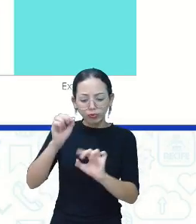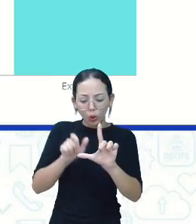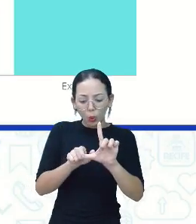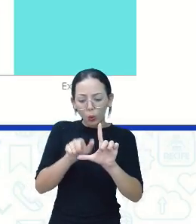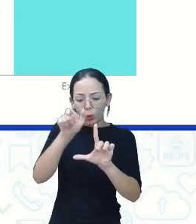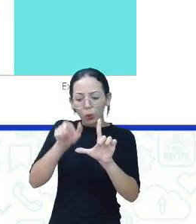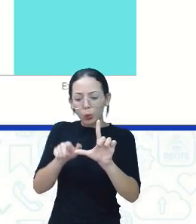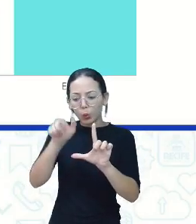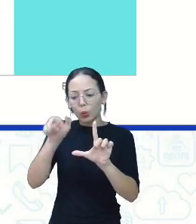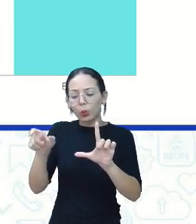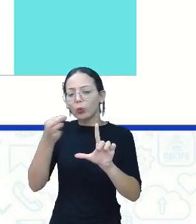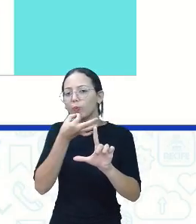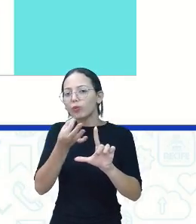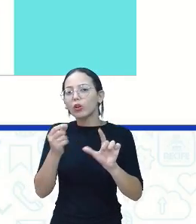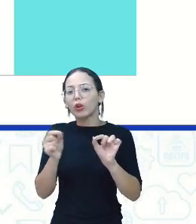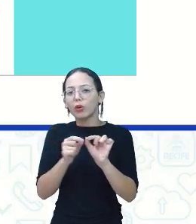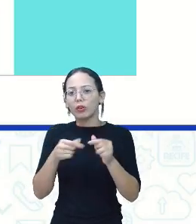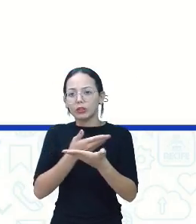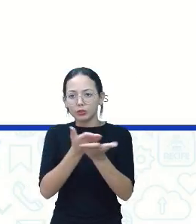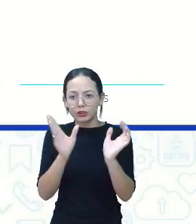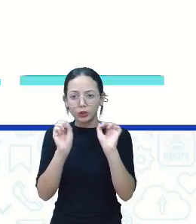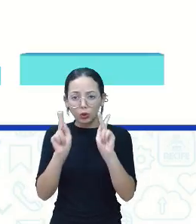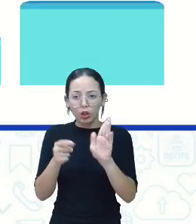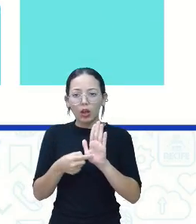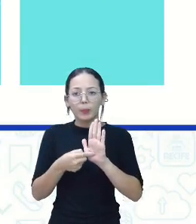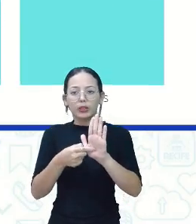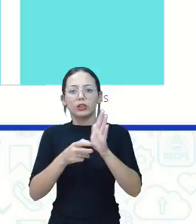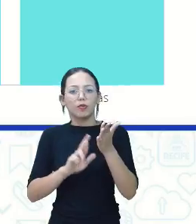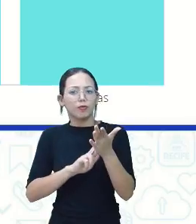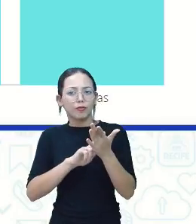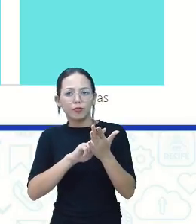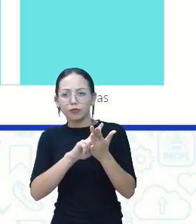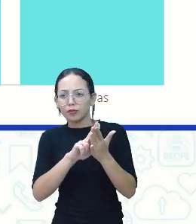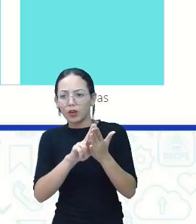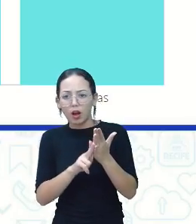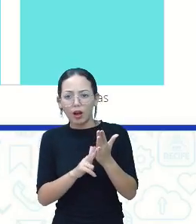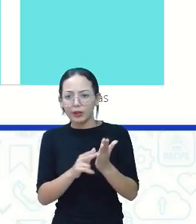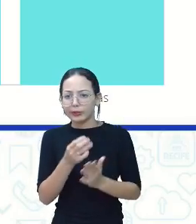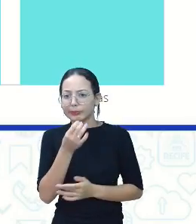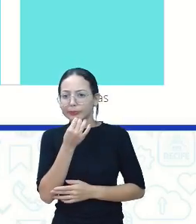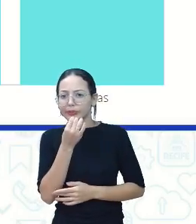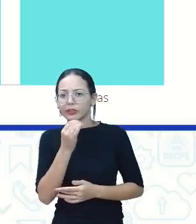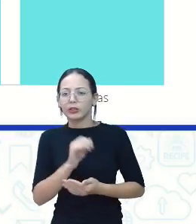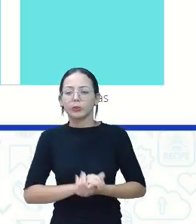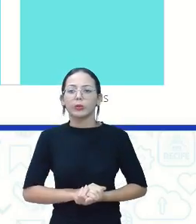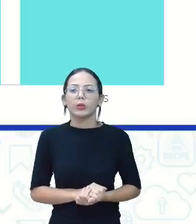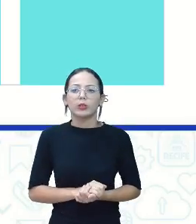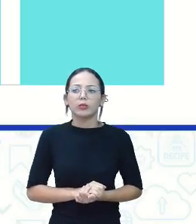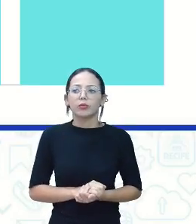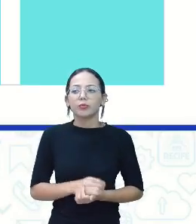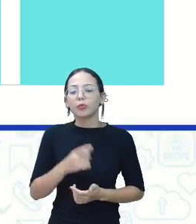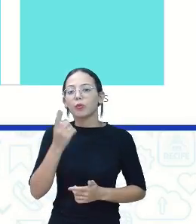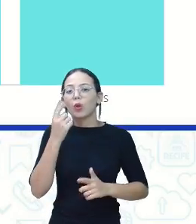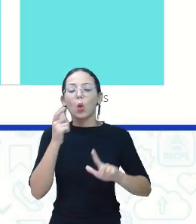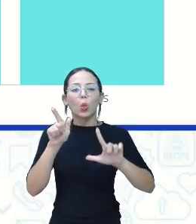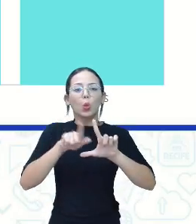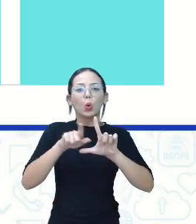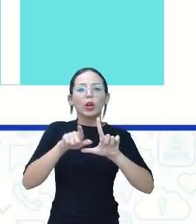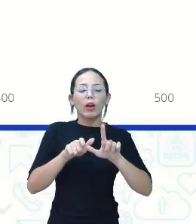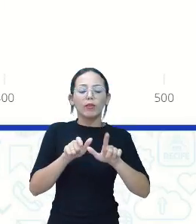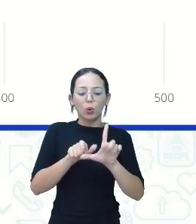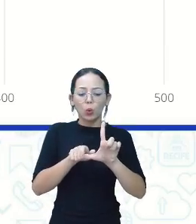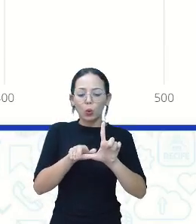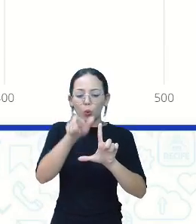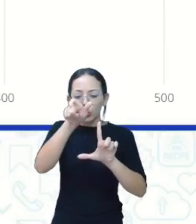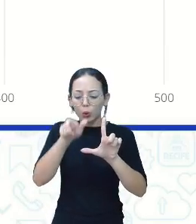é a sugestão que eu faço a vocês, tá certo? Eu representei de várias formas, tá bom? Eu coloquei aí num gráfico em